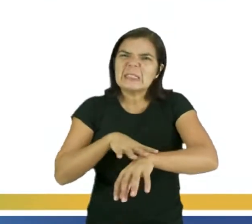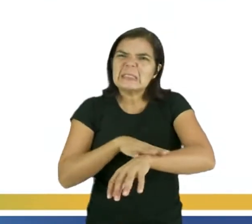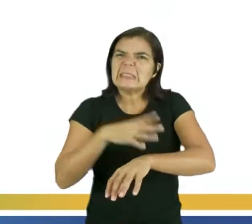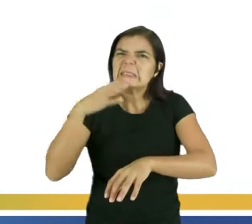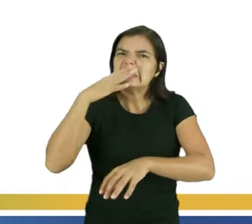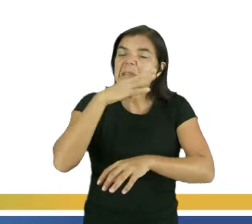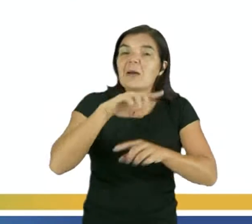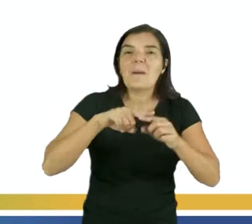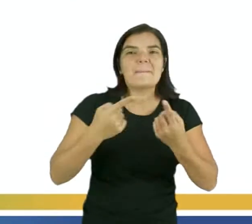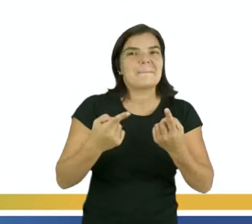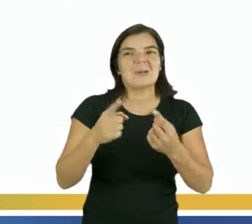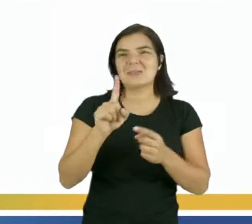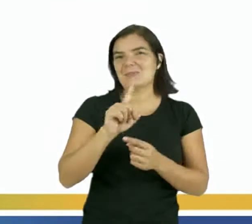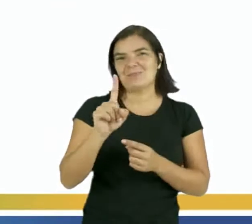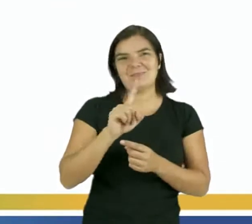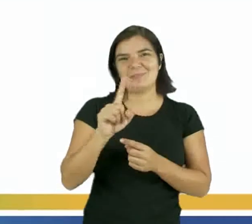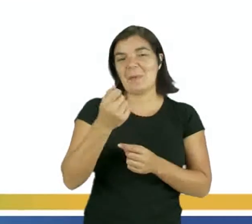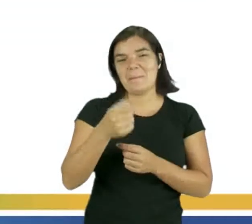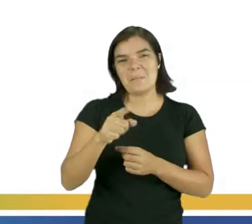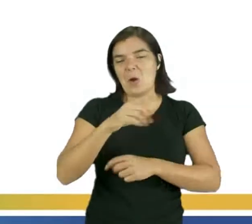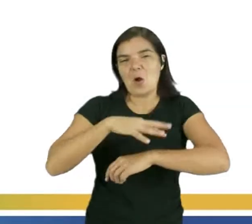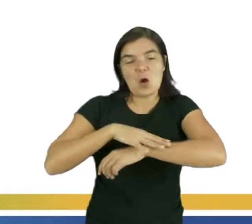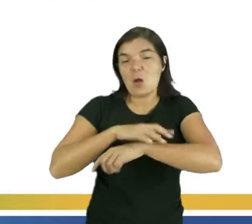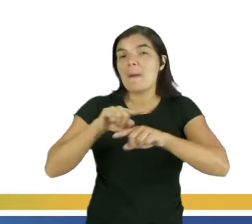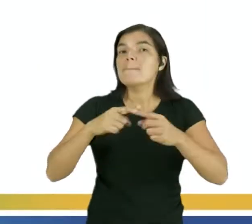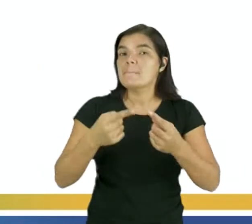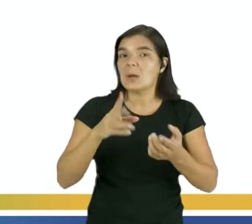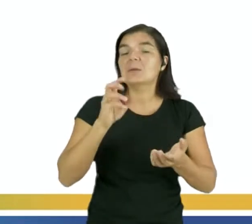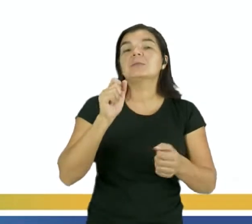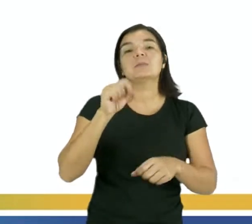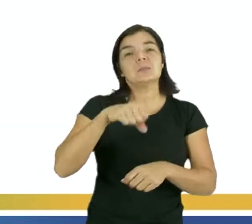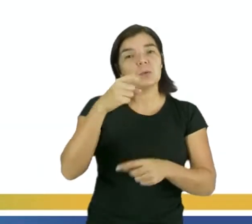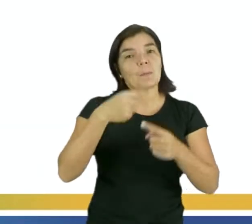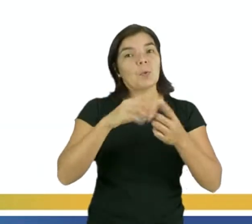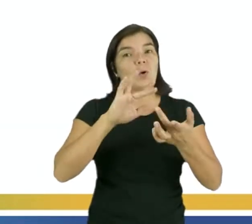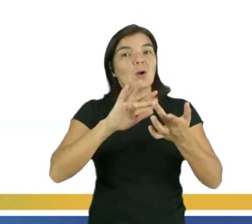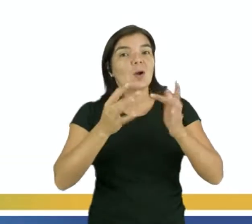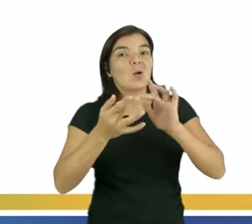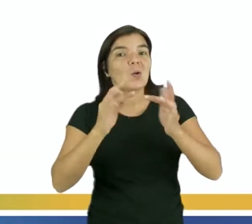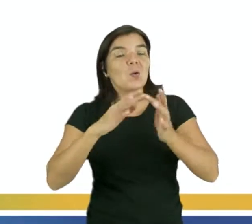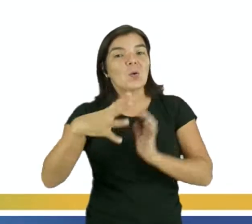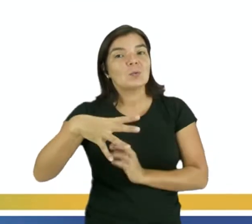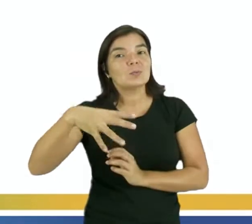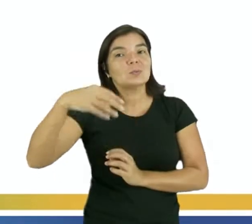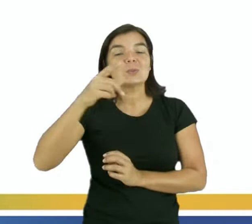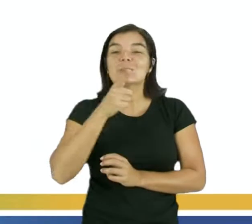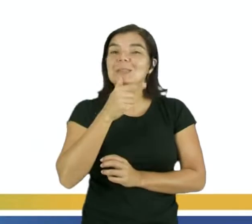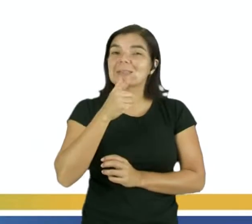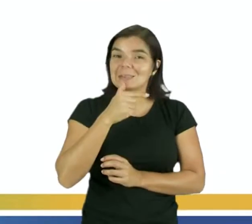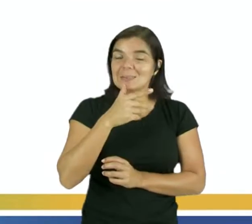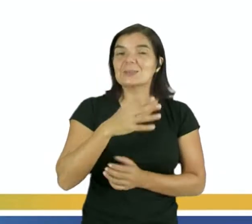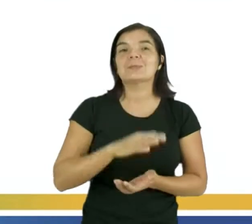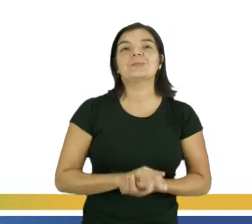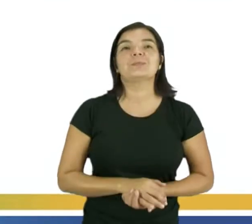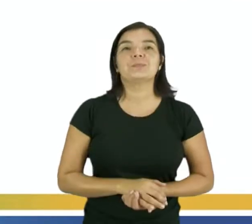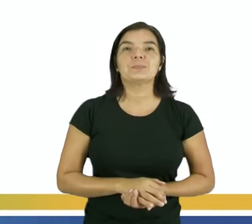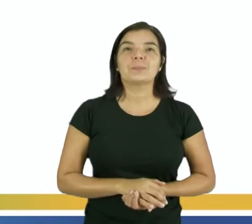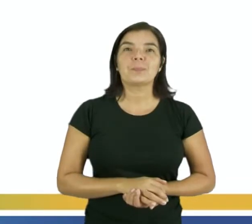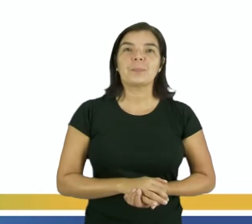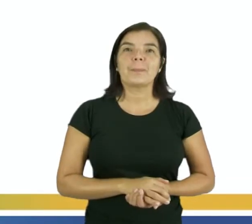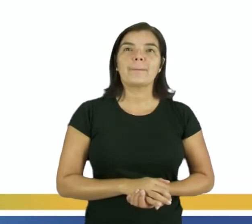mas na verdade não é porque necessariamente queimou, mas sim porque teve contato com esse líquido urticante,